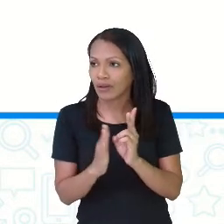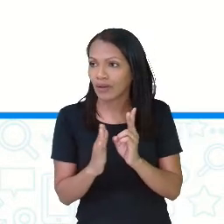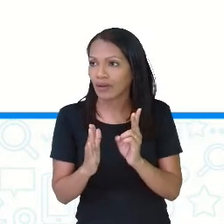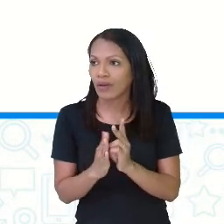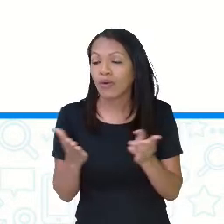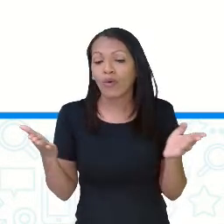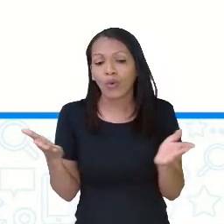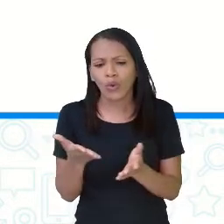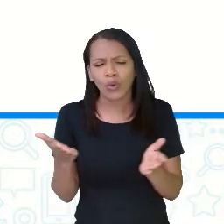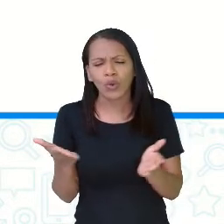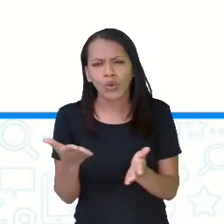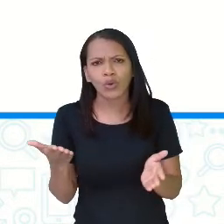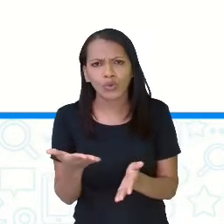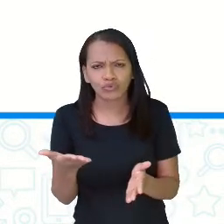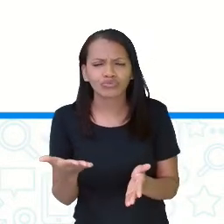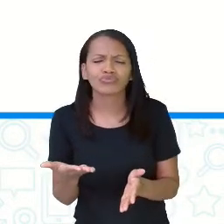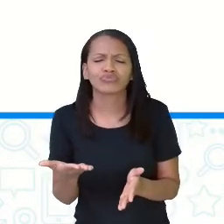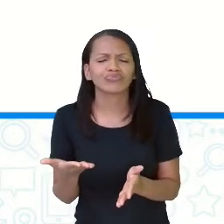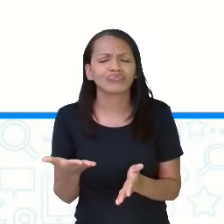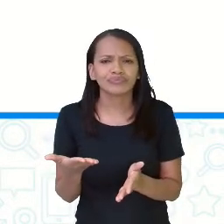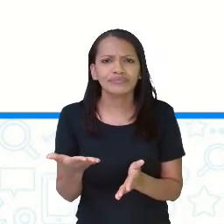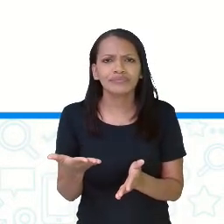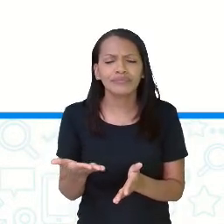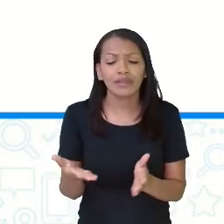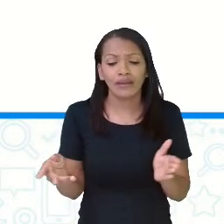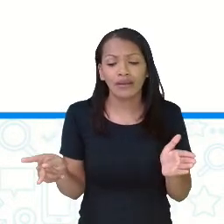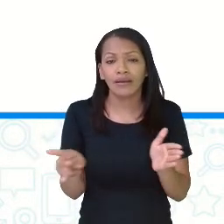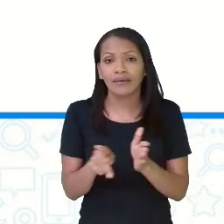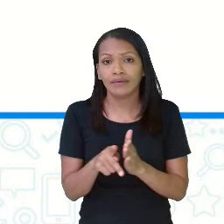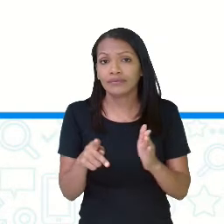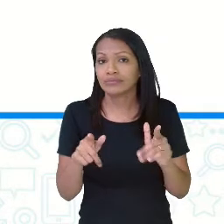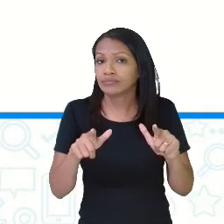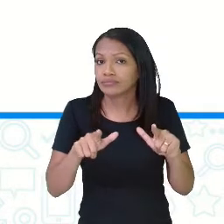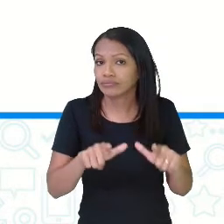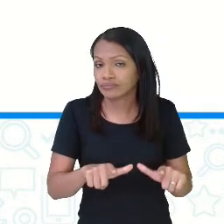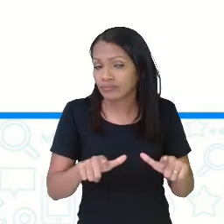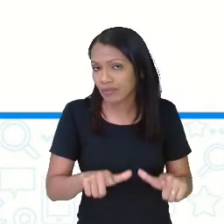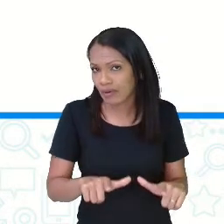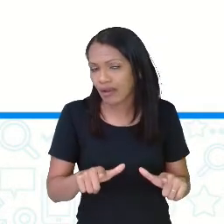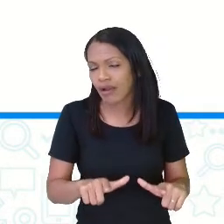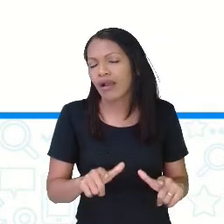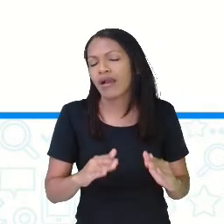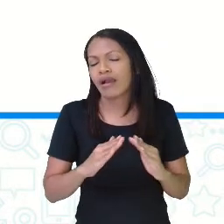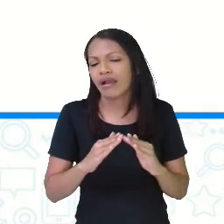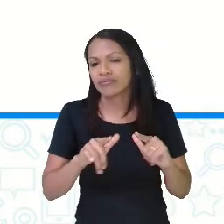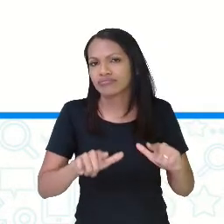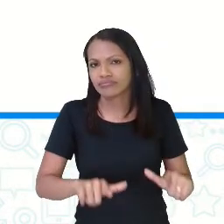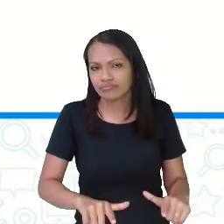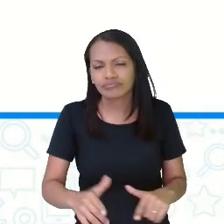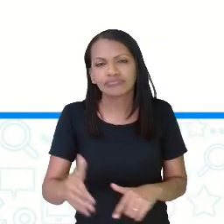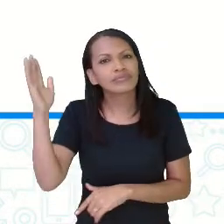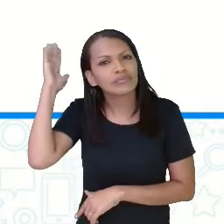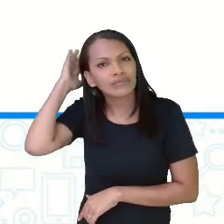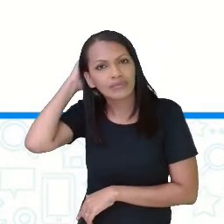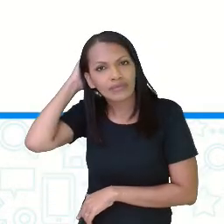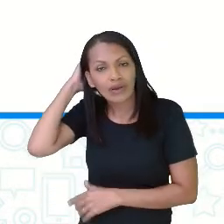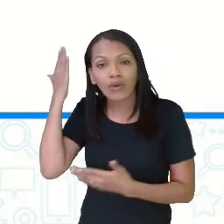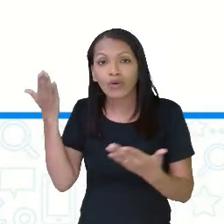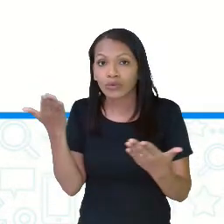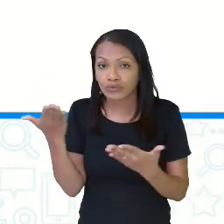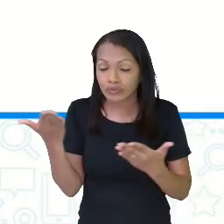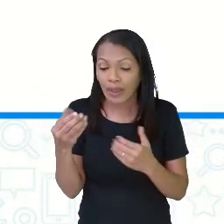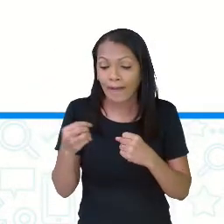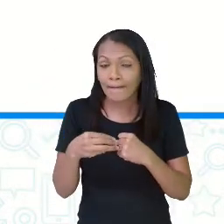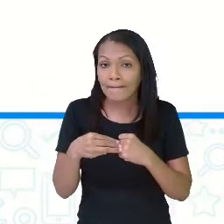do Pará. Gente, olha que tudo. E é mestra em geografia pela Universidade Federal do